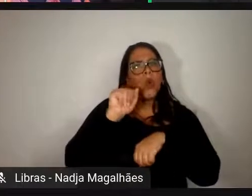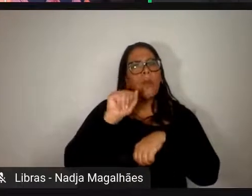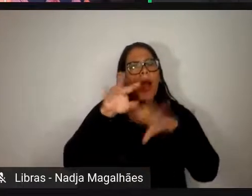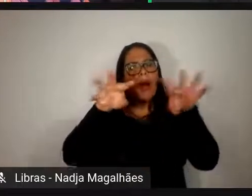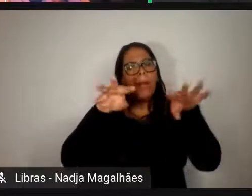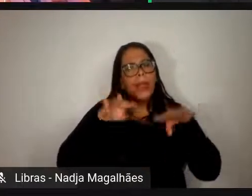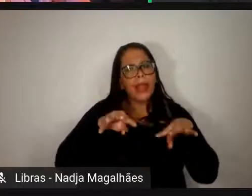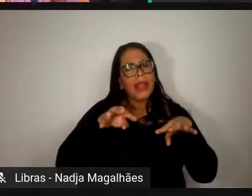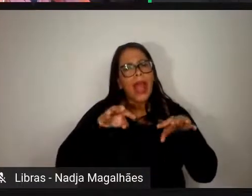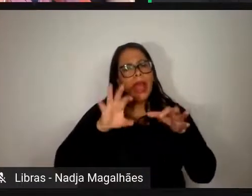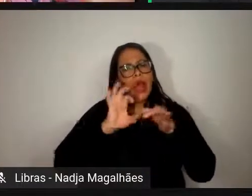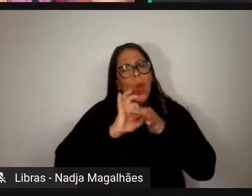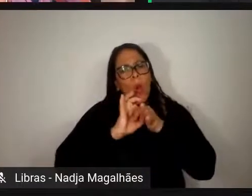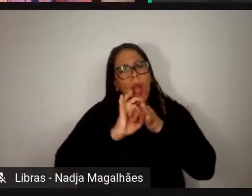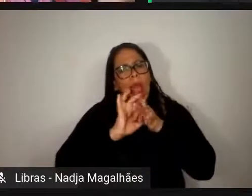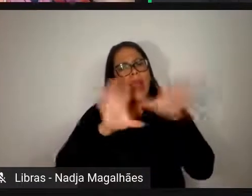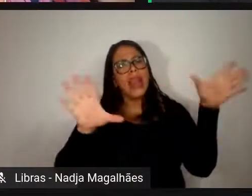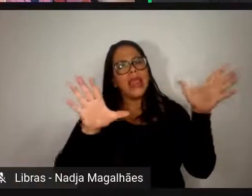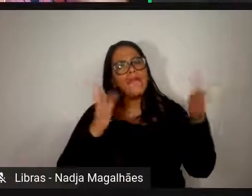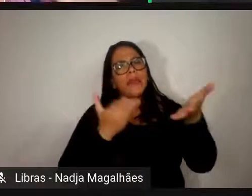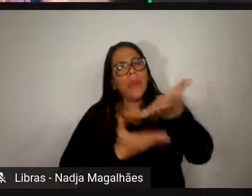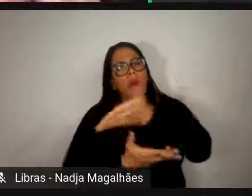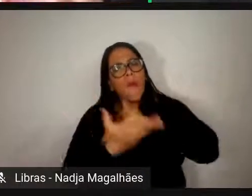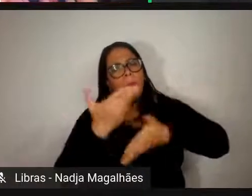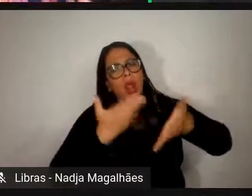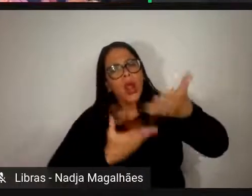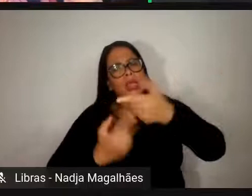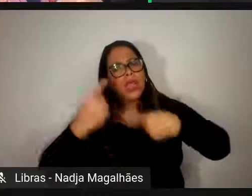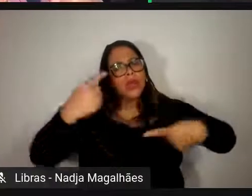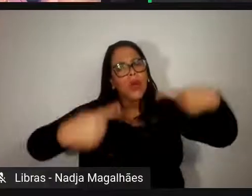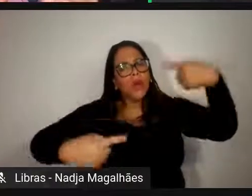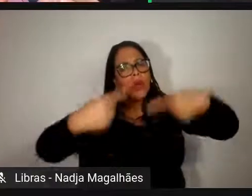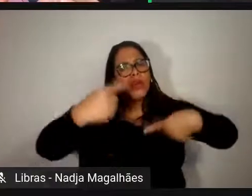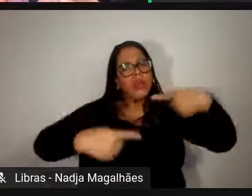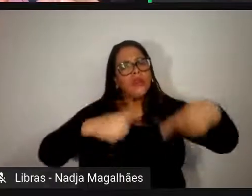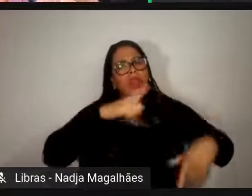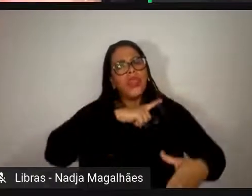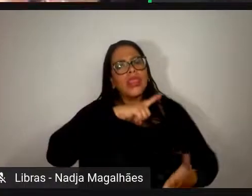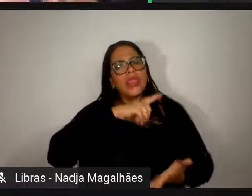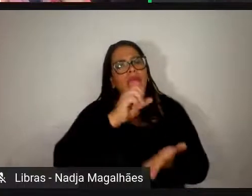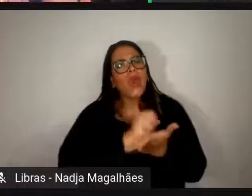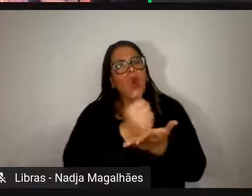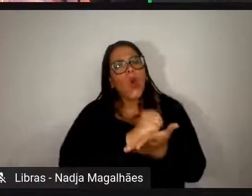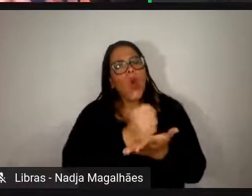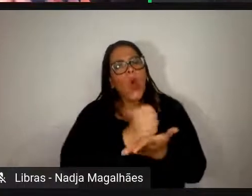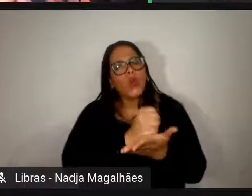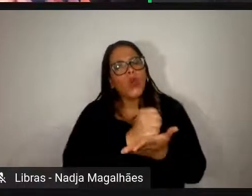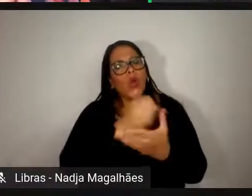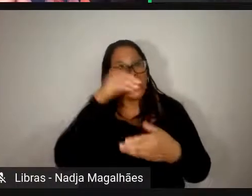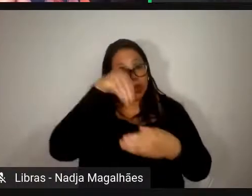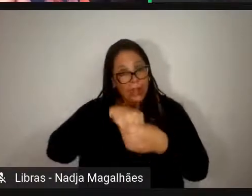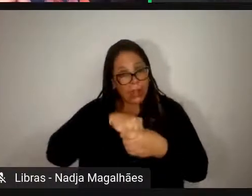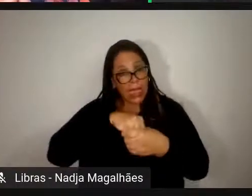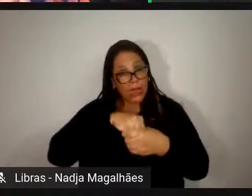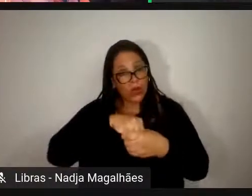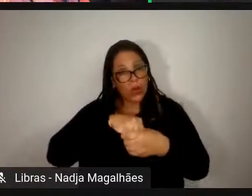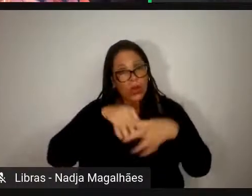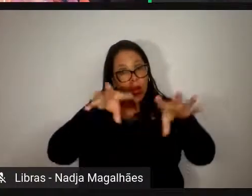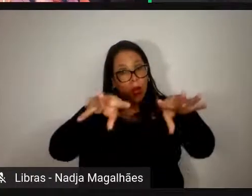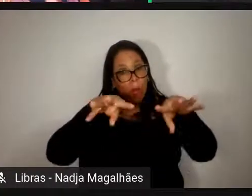sendo mais livre porque o processo político em si é controlado, né? Então, lá dentro do parlamento cubano,